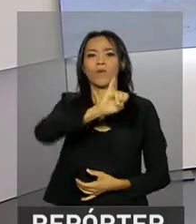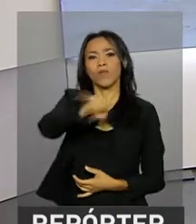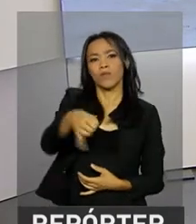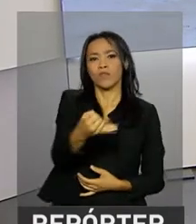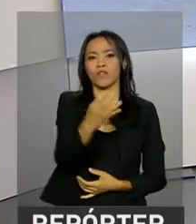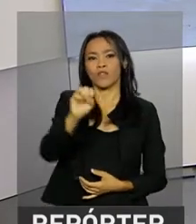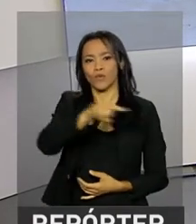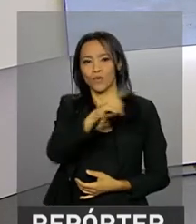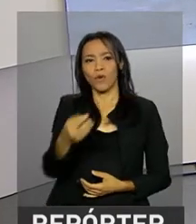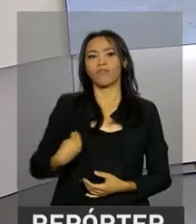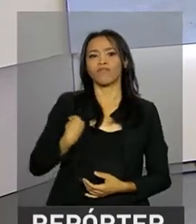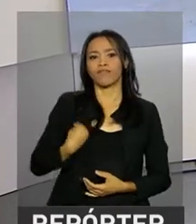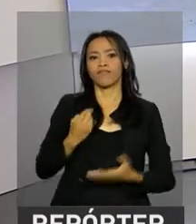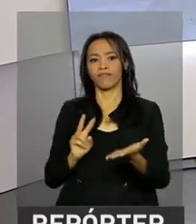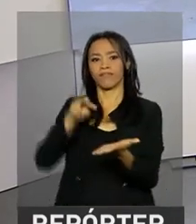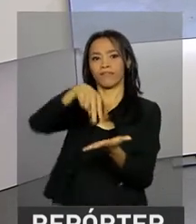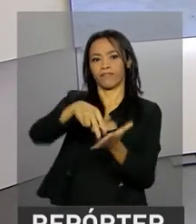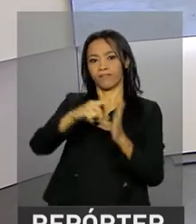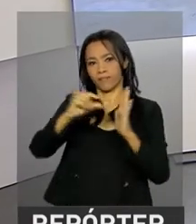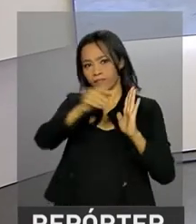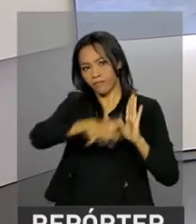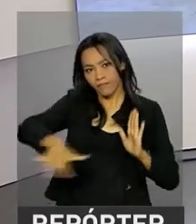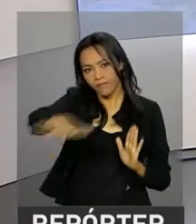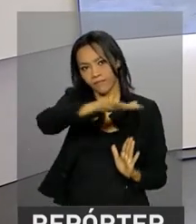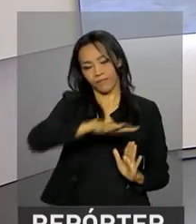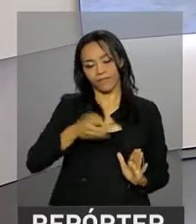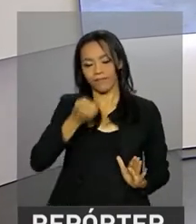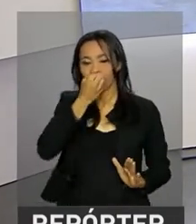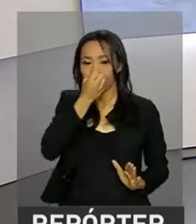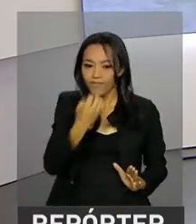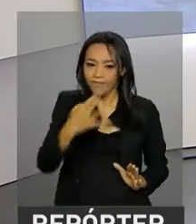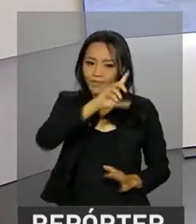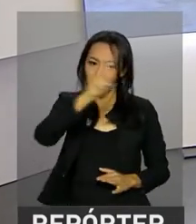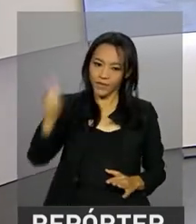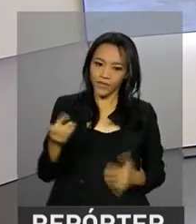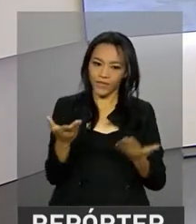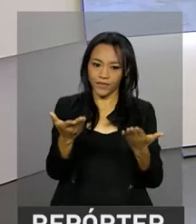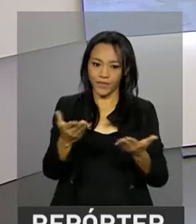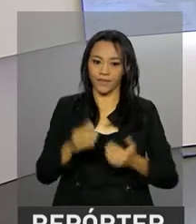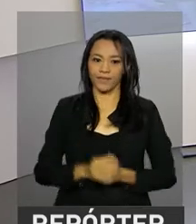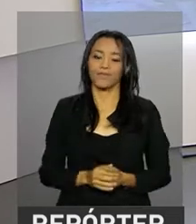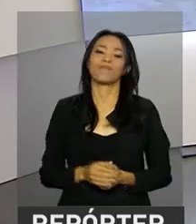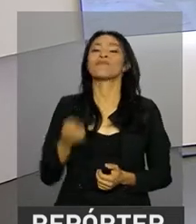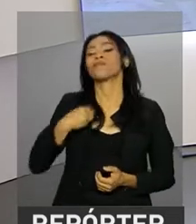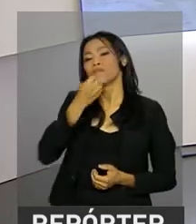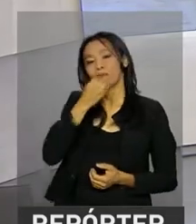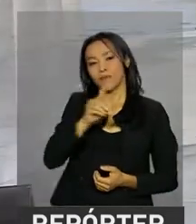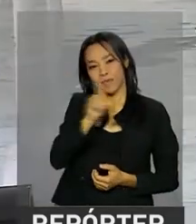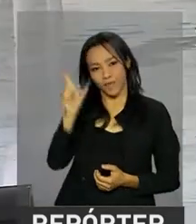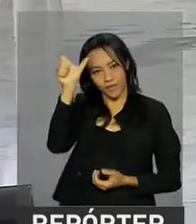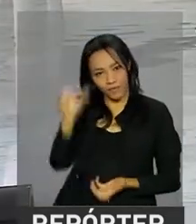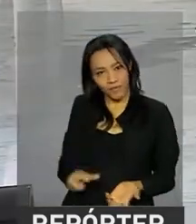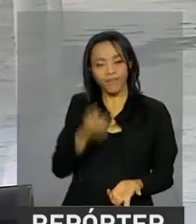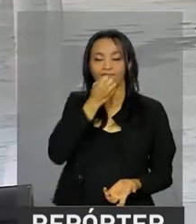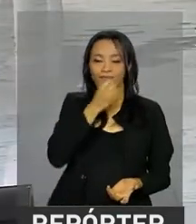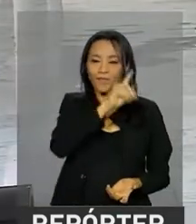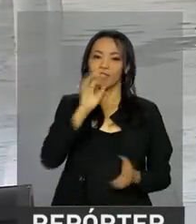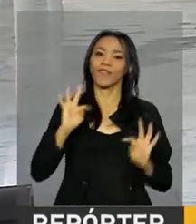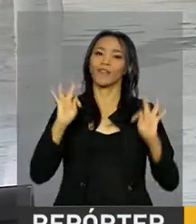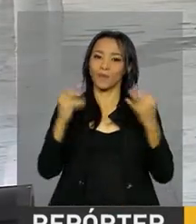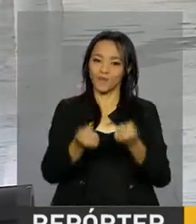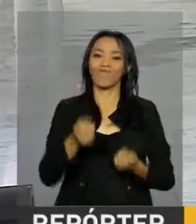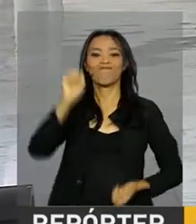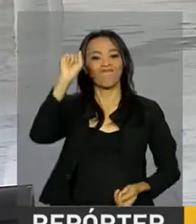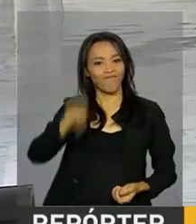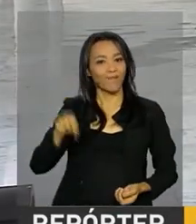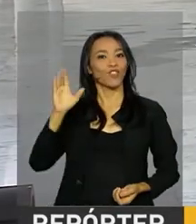ao vivo, direto do Palácio do Planalto. João, bom dia. Leandro, bom dia para você também, bom dia a todos. É isso mesmo, termina